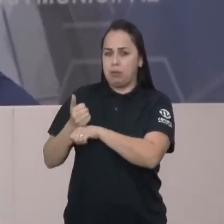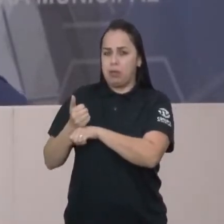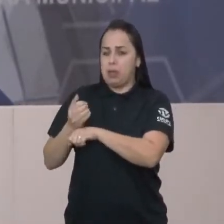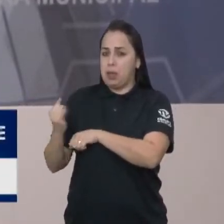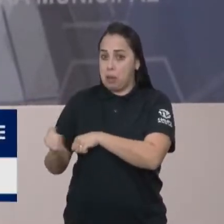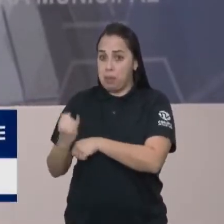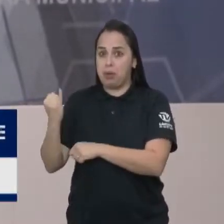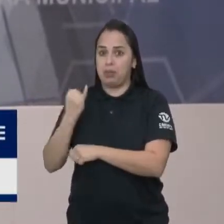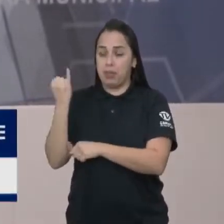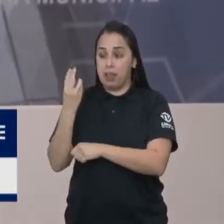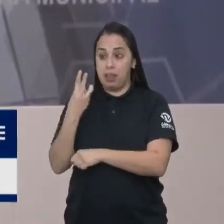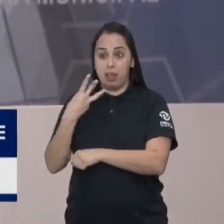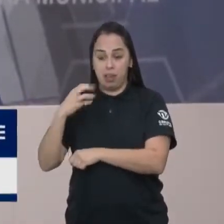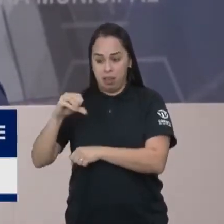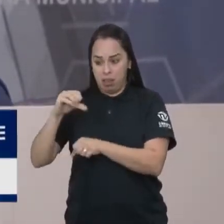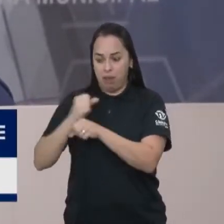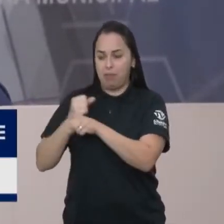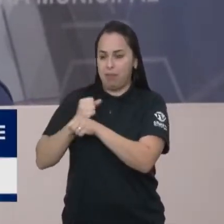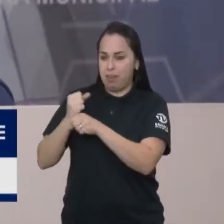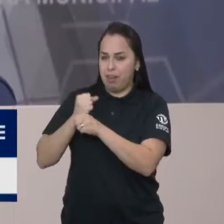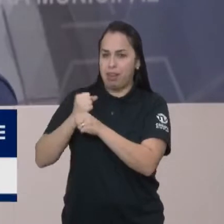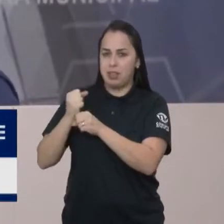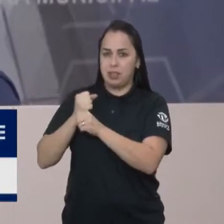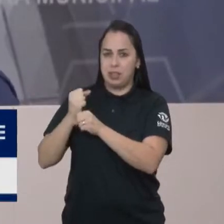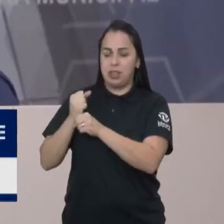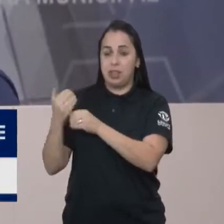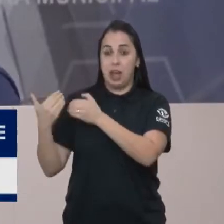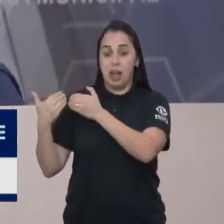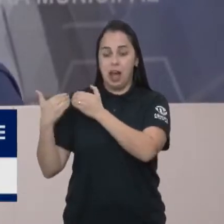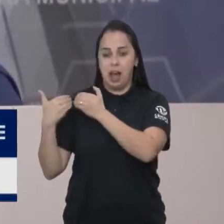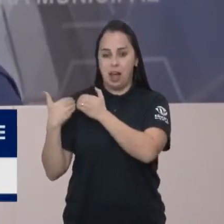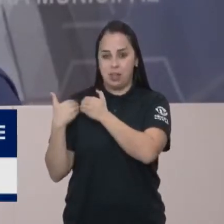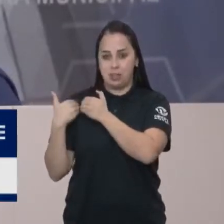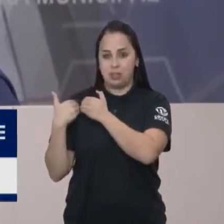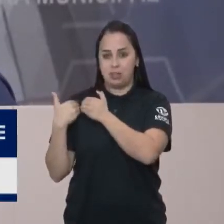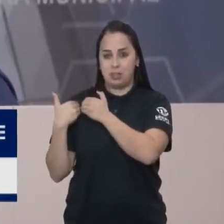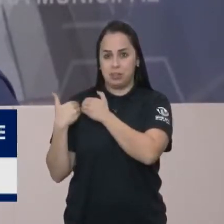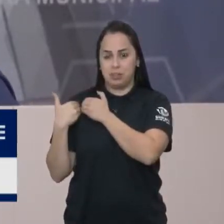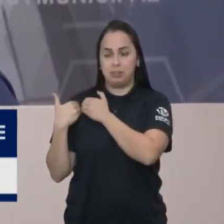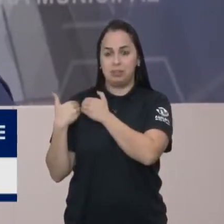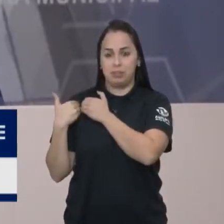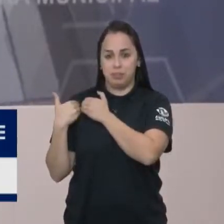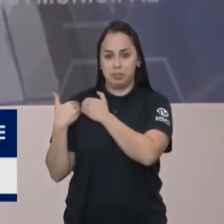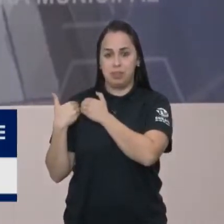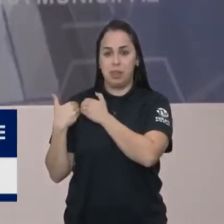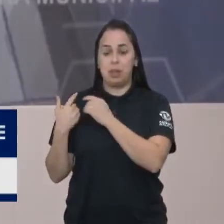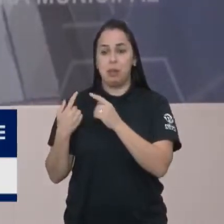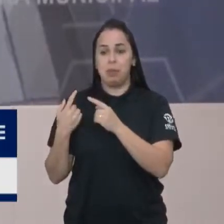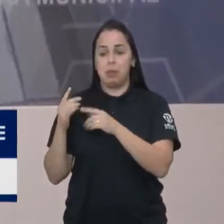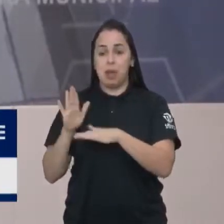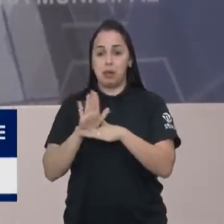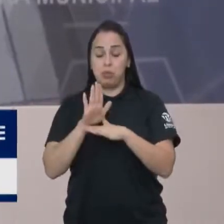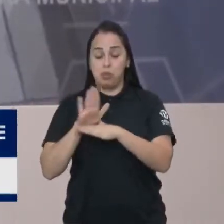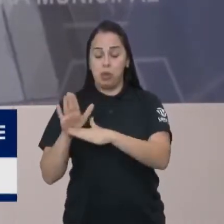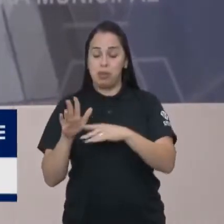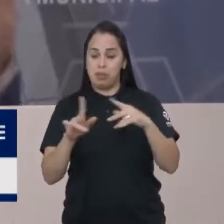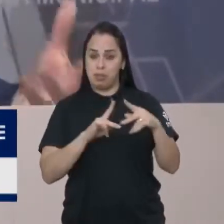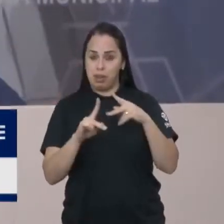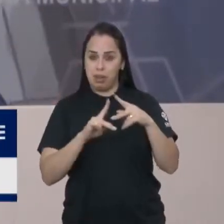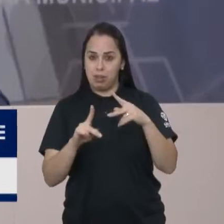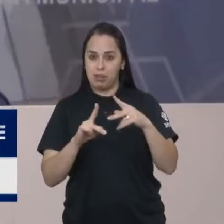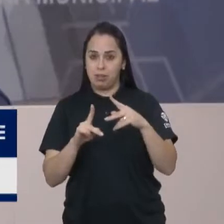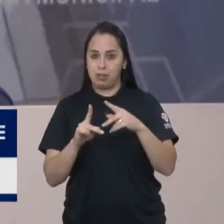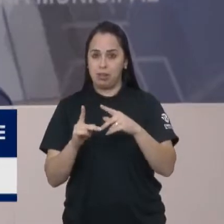prefeitura pelos 39 anos e, sem dúvida, responsável, um dos responsáveis por que São José é hoje. Né? Tudo que